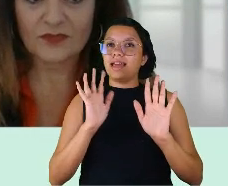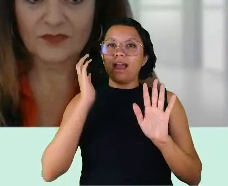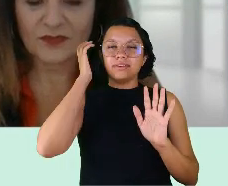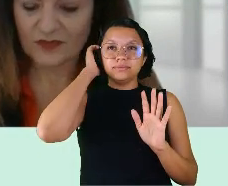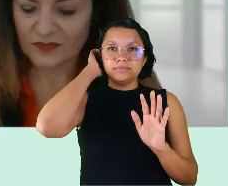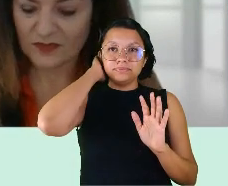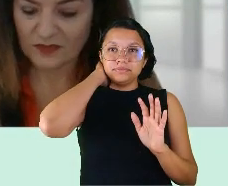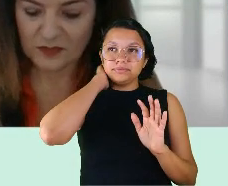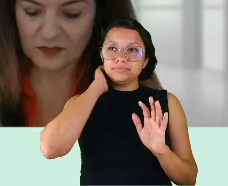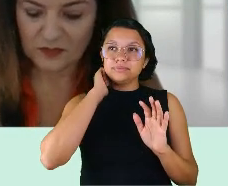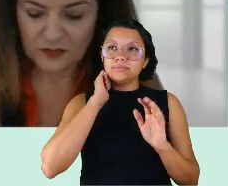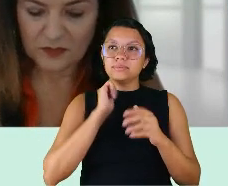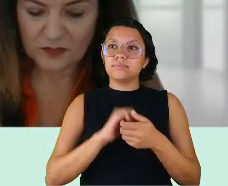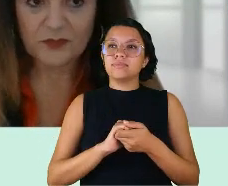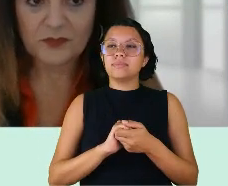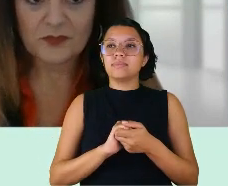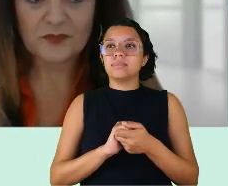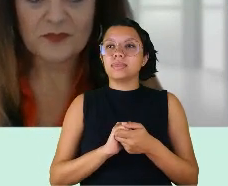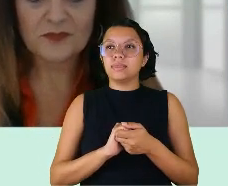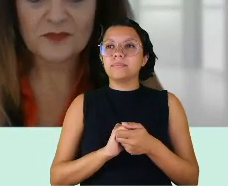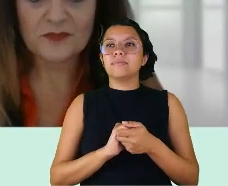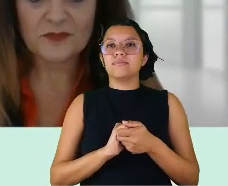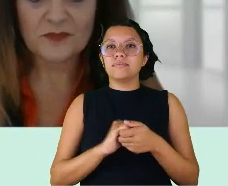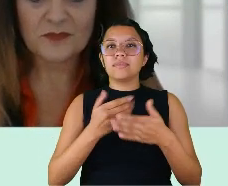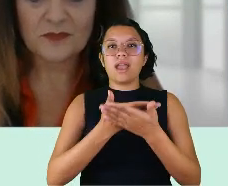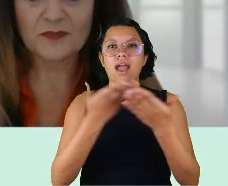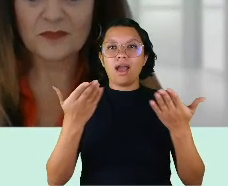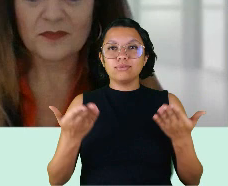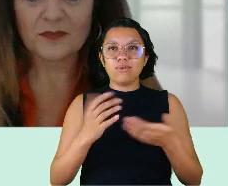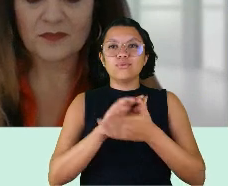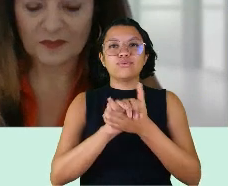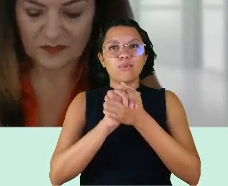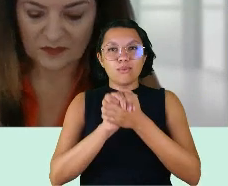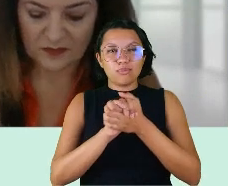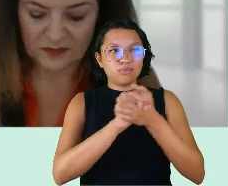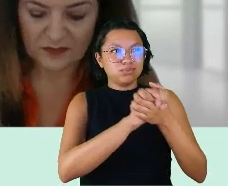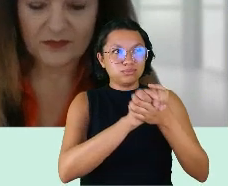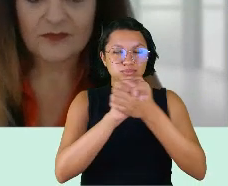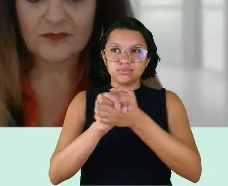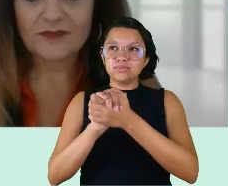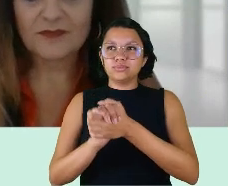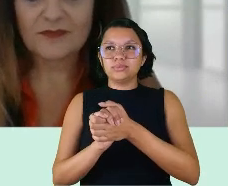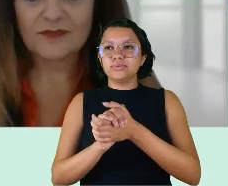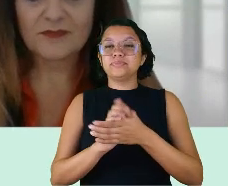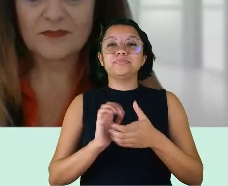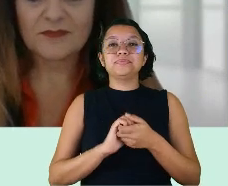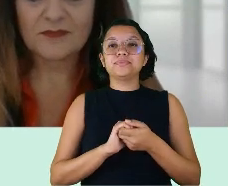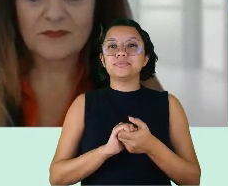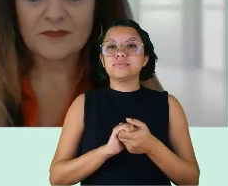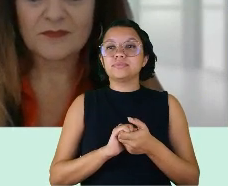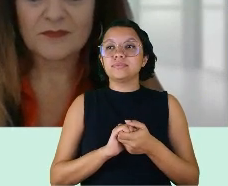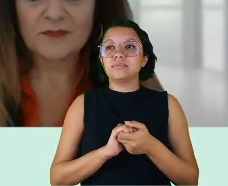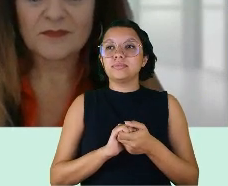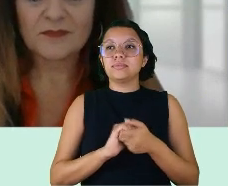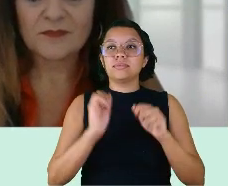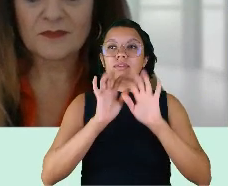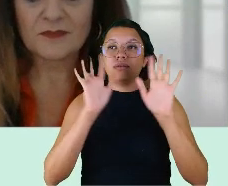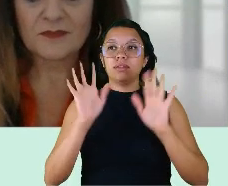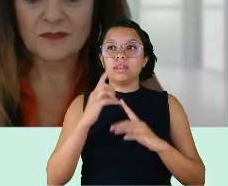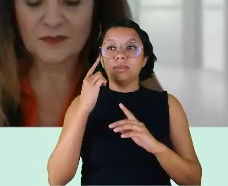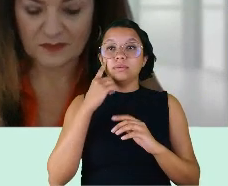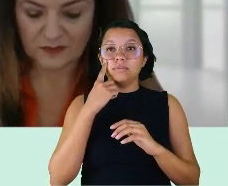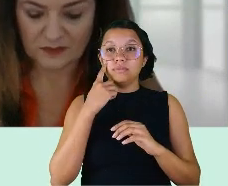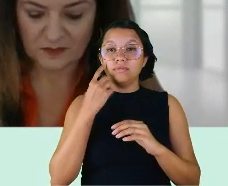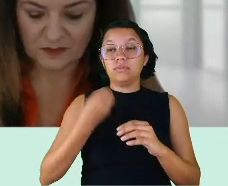para debate, cumprimentar a nossa corregedora, a desembargadora Marisa, Renata, Décio. Eu acho que a gente